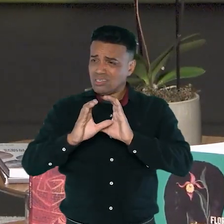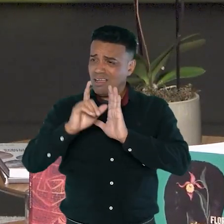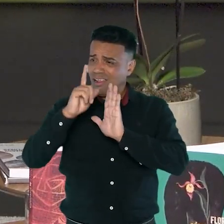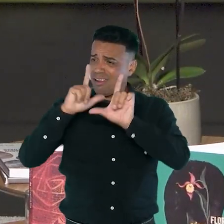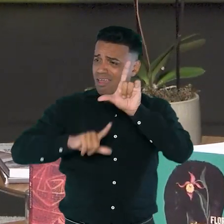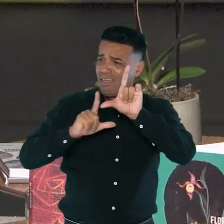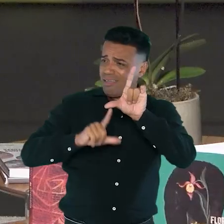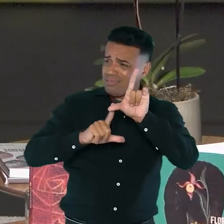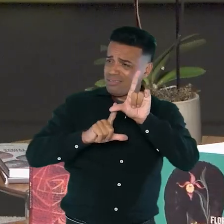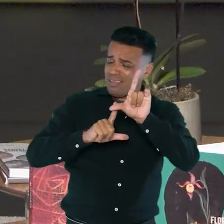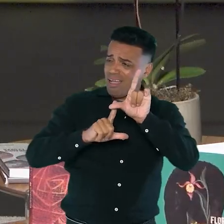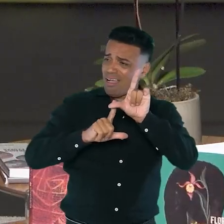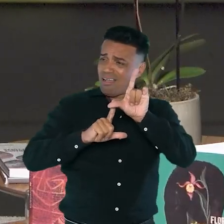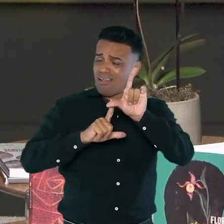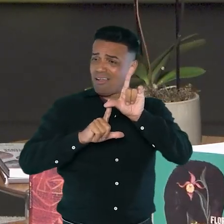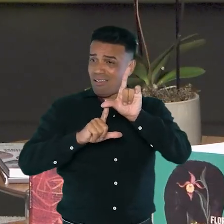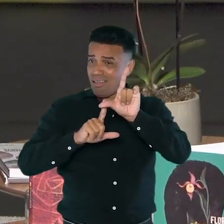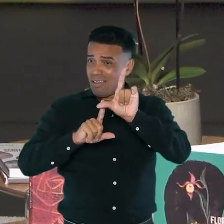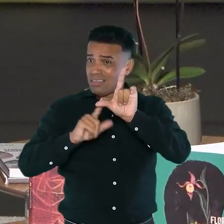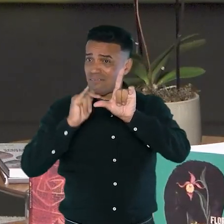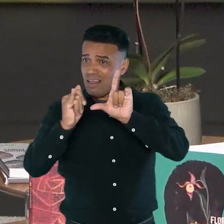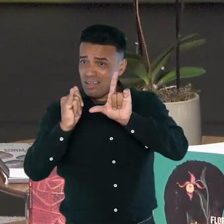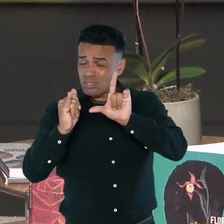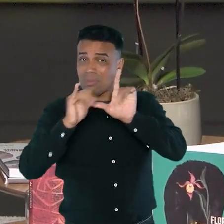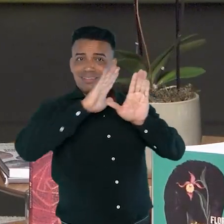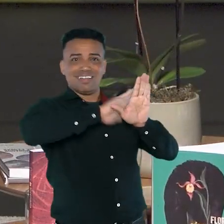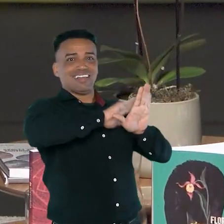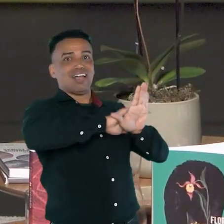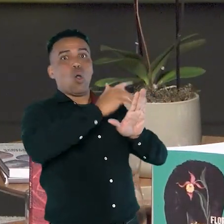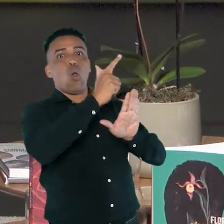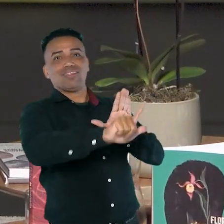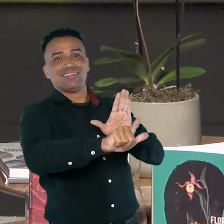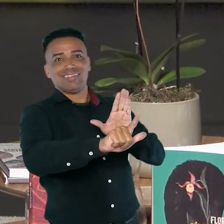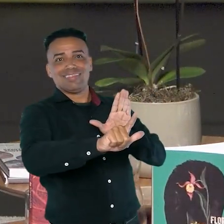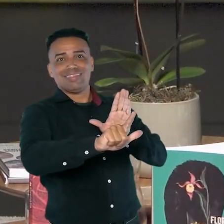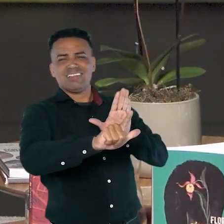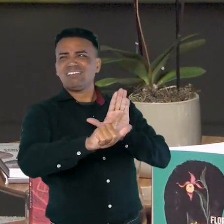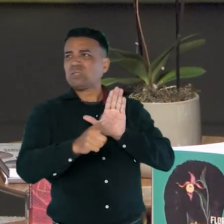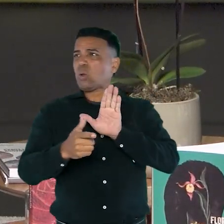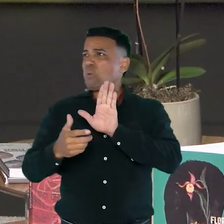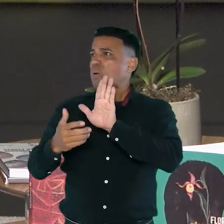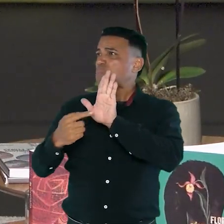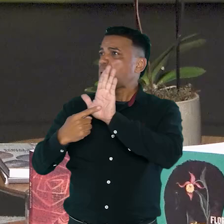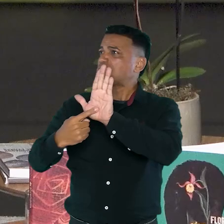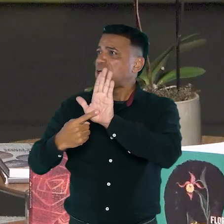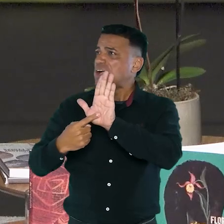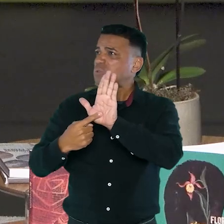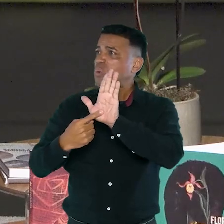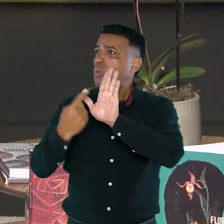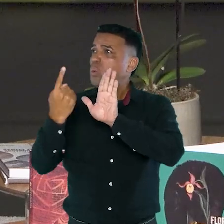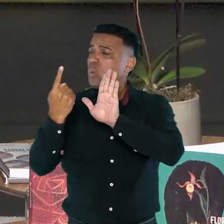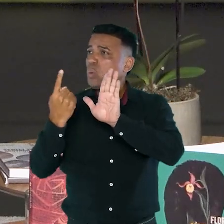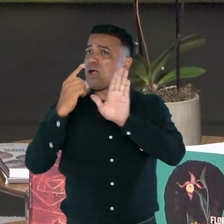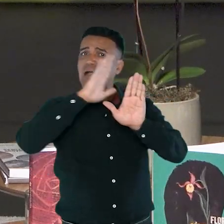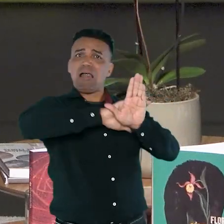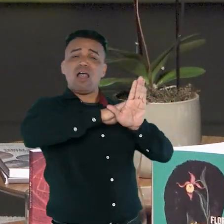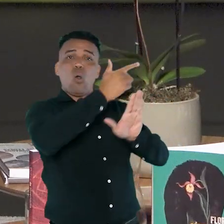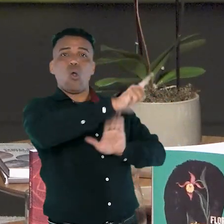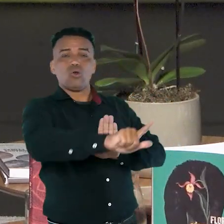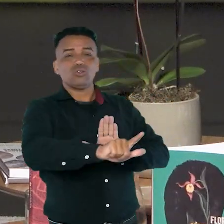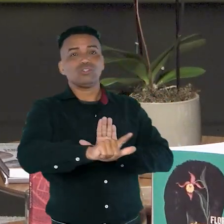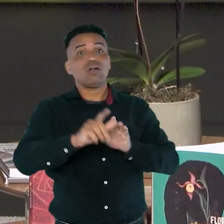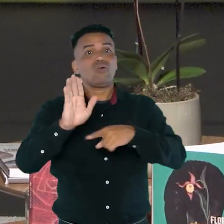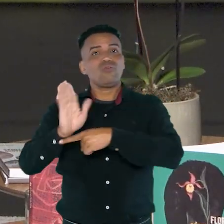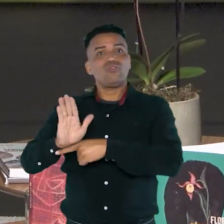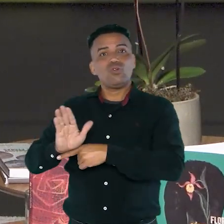falando aquilo. Eu falei: como que pode estar falando isso se ele está falando isso? Então, assim, como no filme O